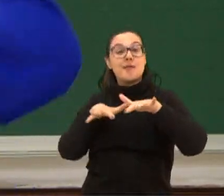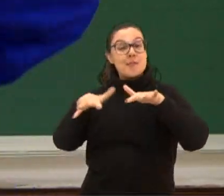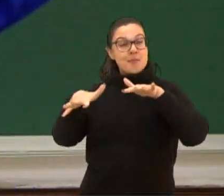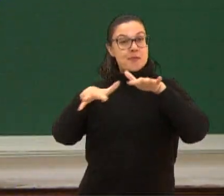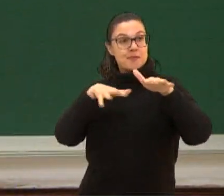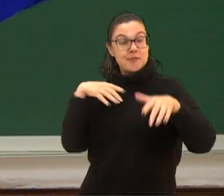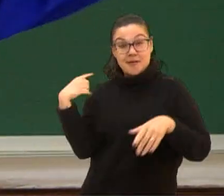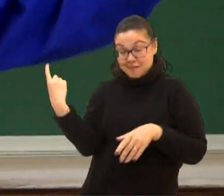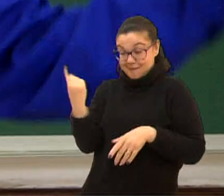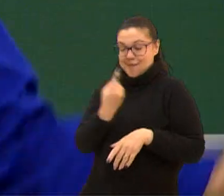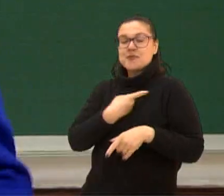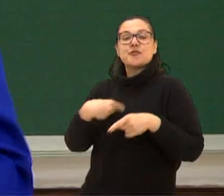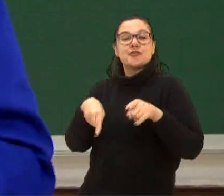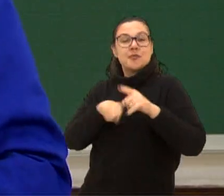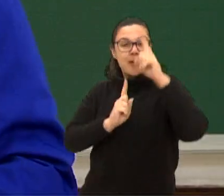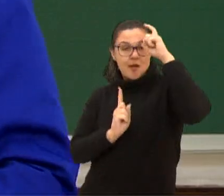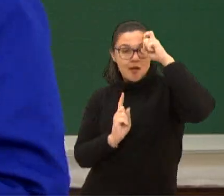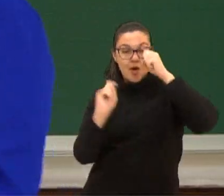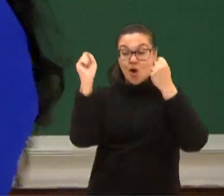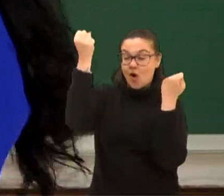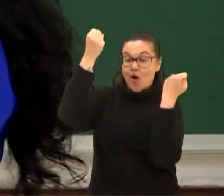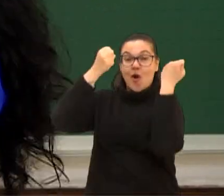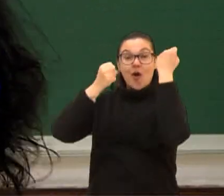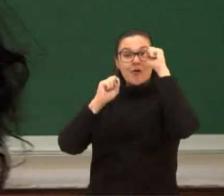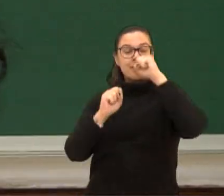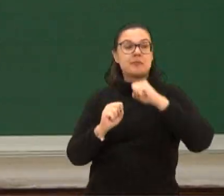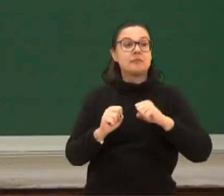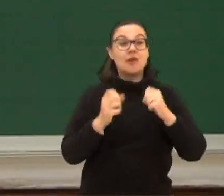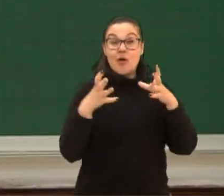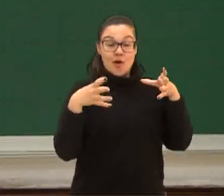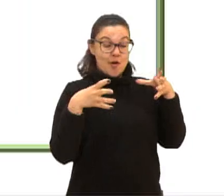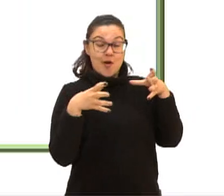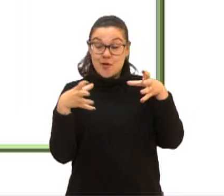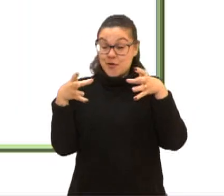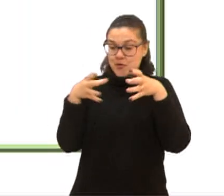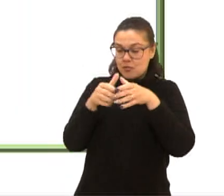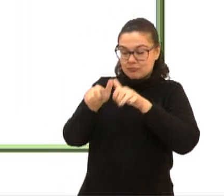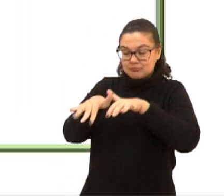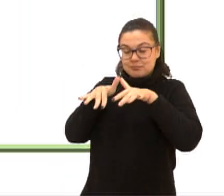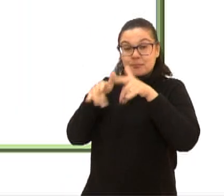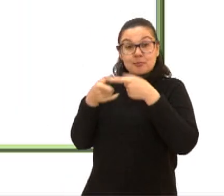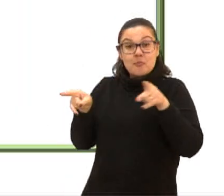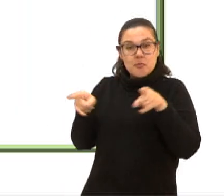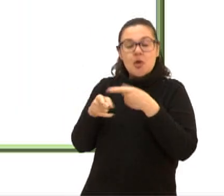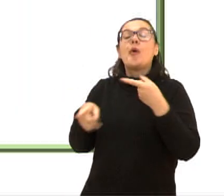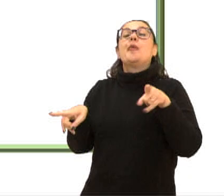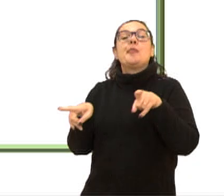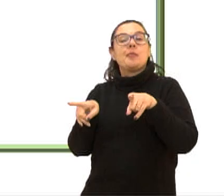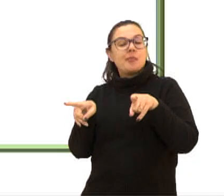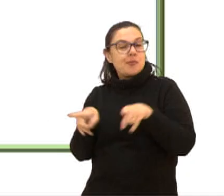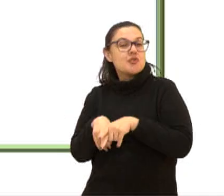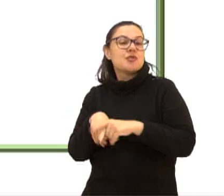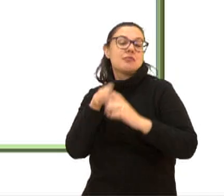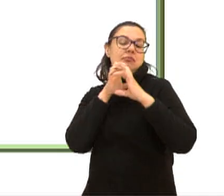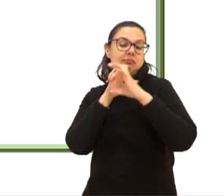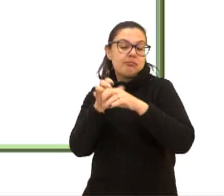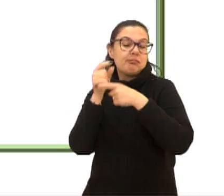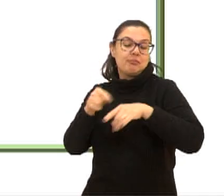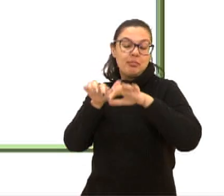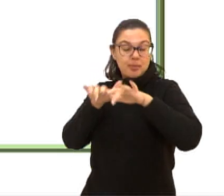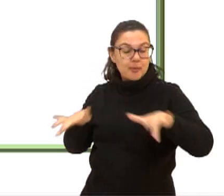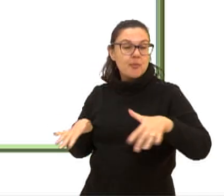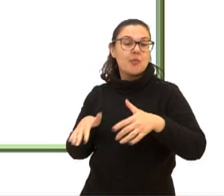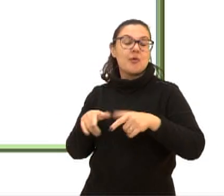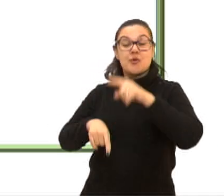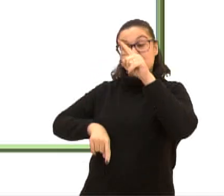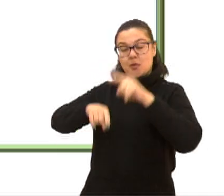A gente fala também com a expressão corporal. E a banda aqui representando, né, porque a sonoplastia podia ser feita com instrumentos musicais, né,